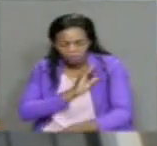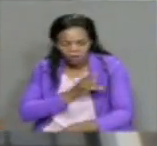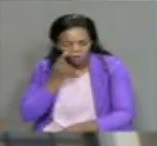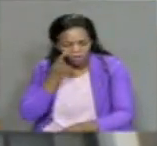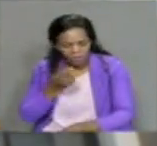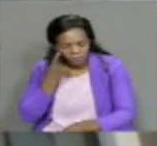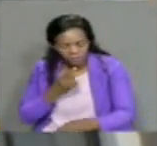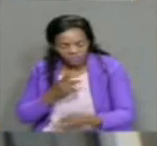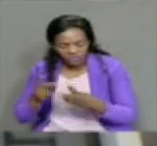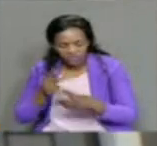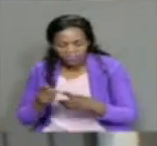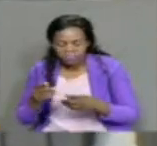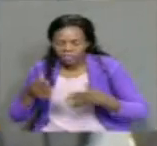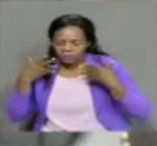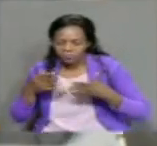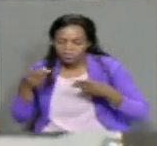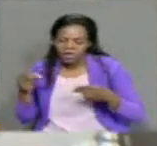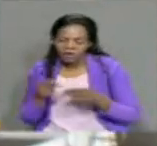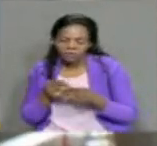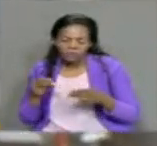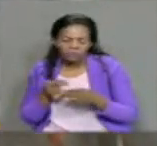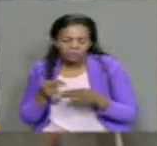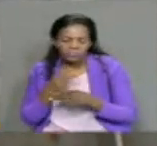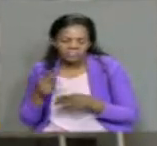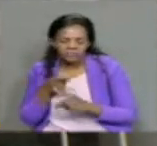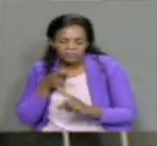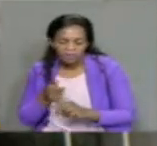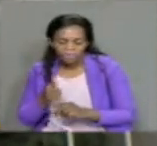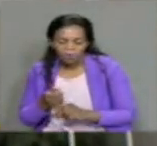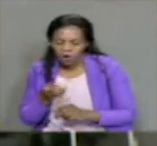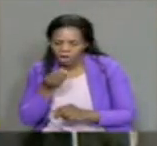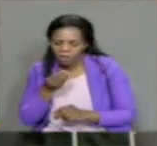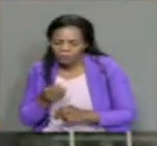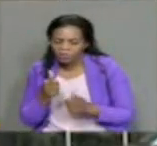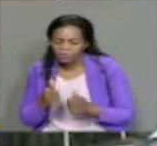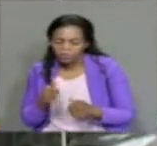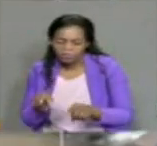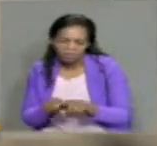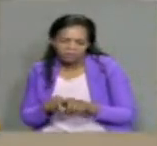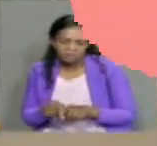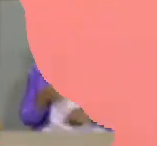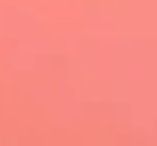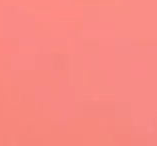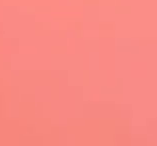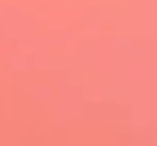encantos, clima, da sua gente e do sabor do Longueço.